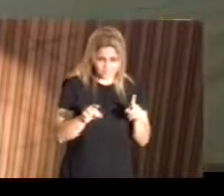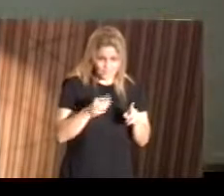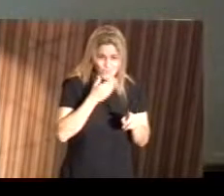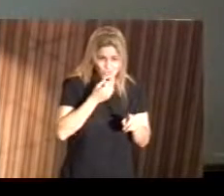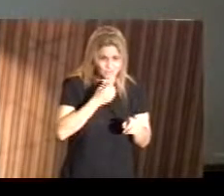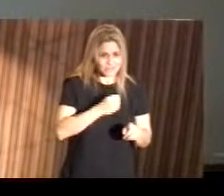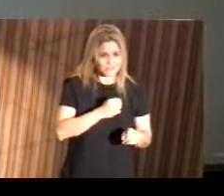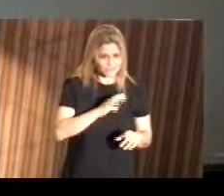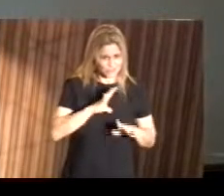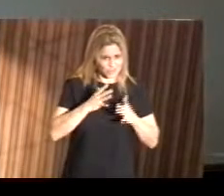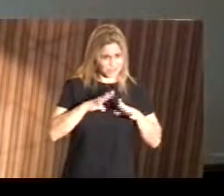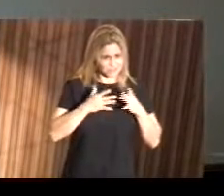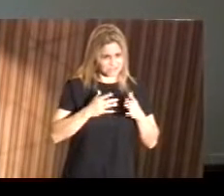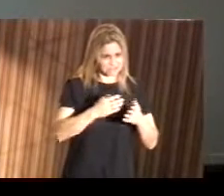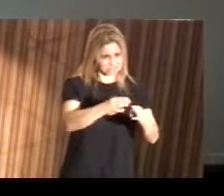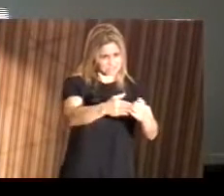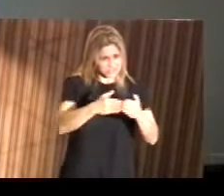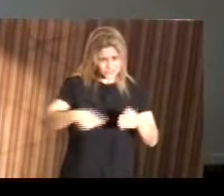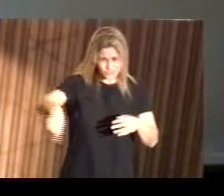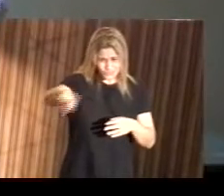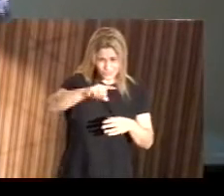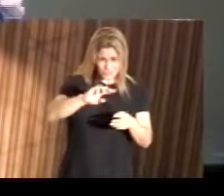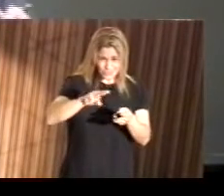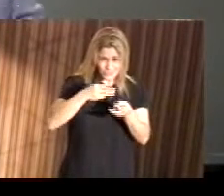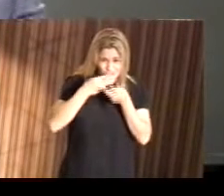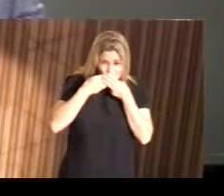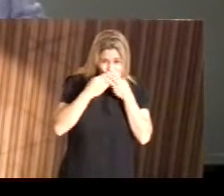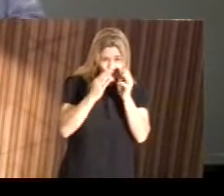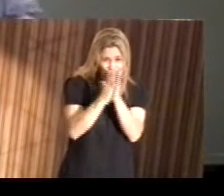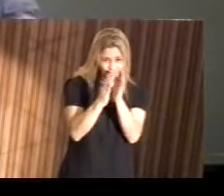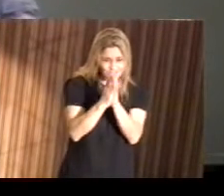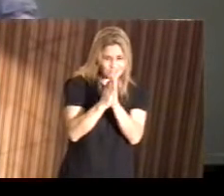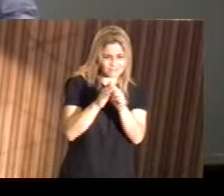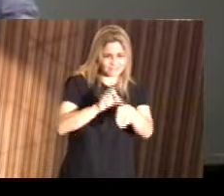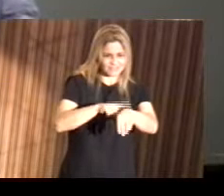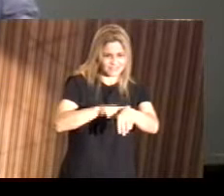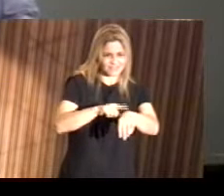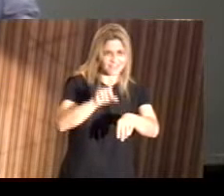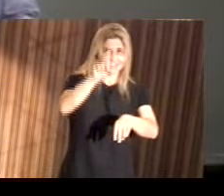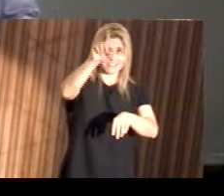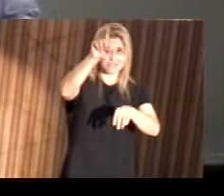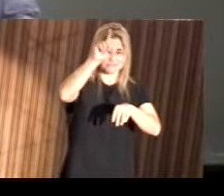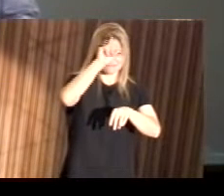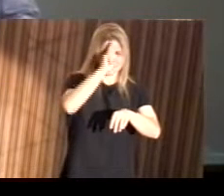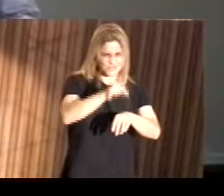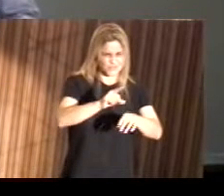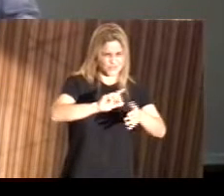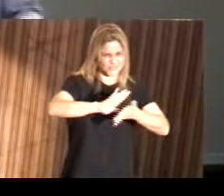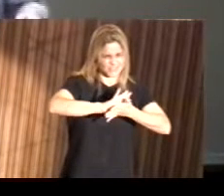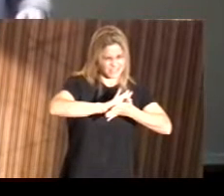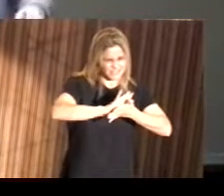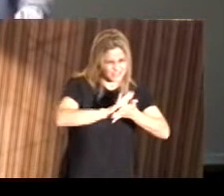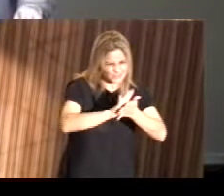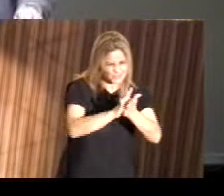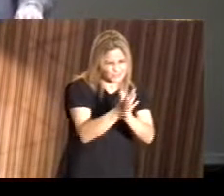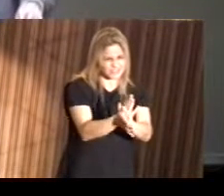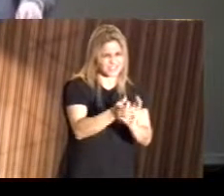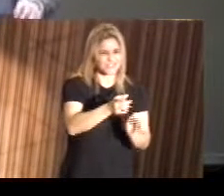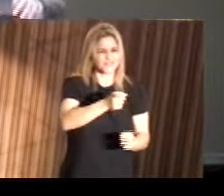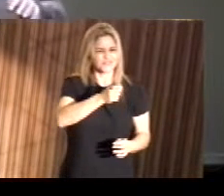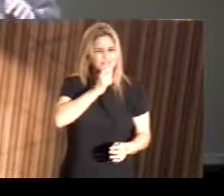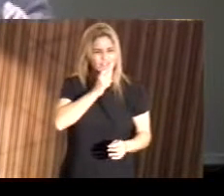de Ló, esse texto é um apelo, onde Deus está dizendo